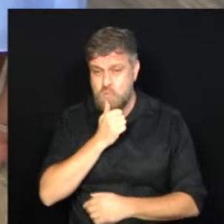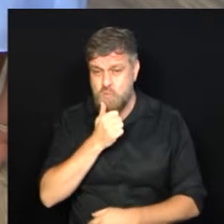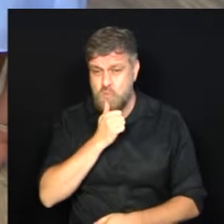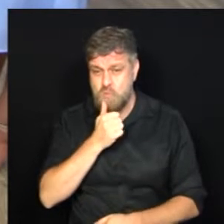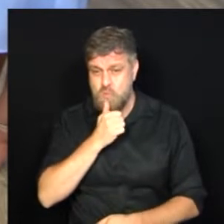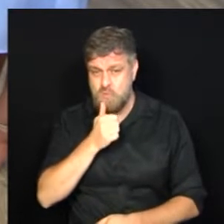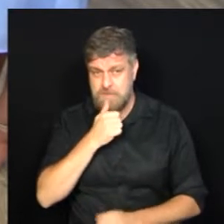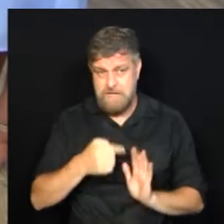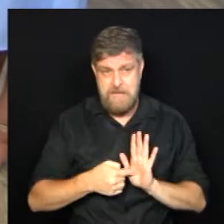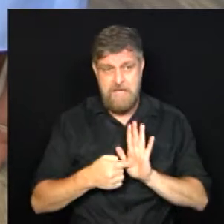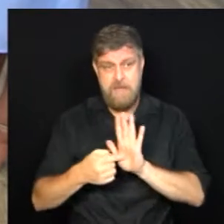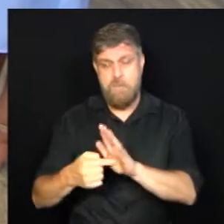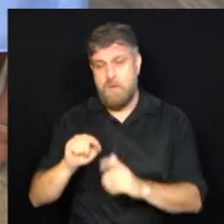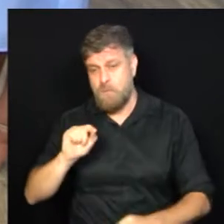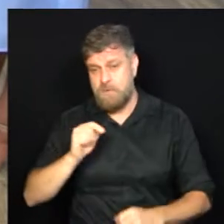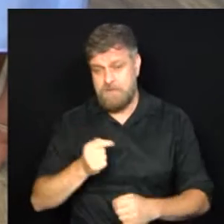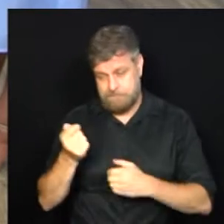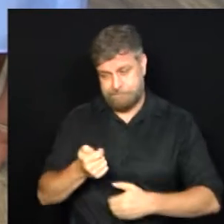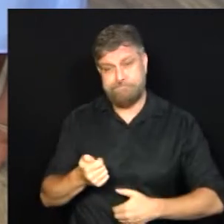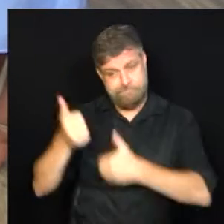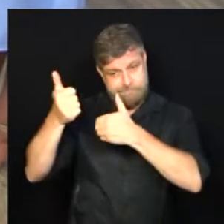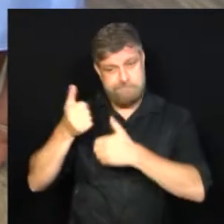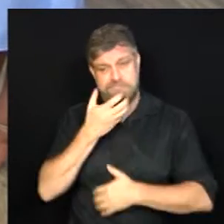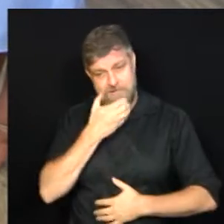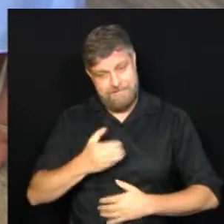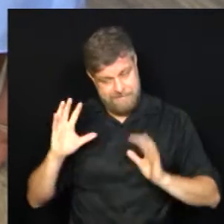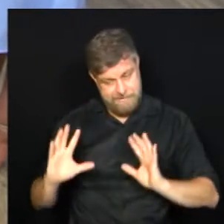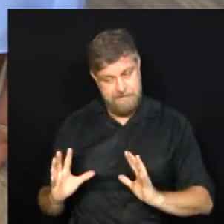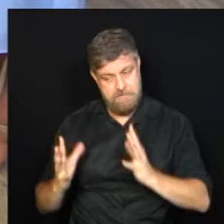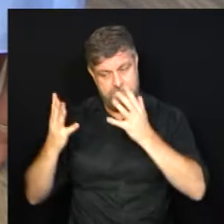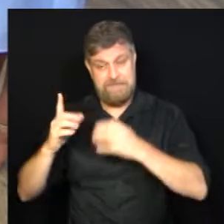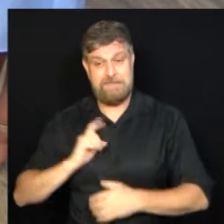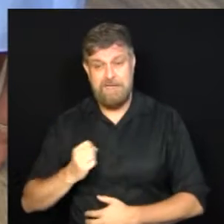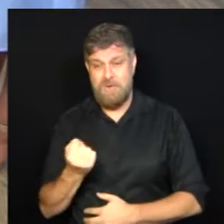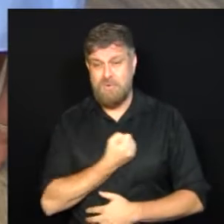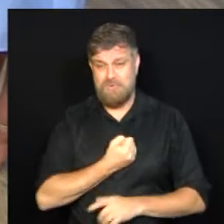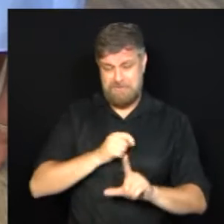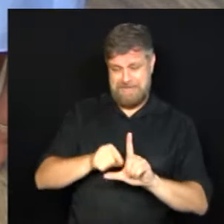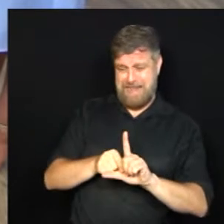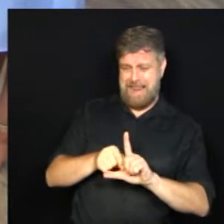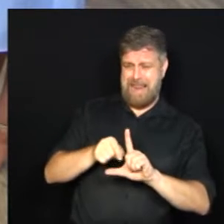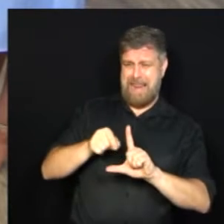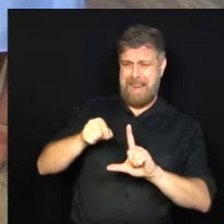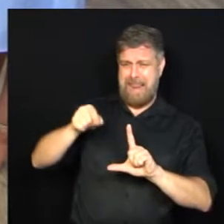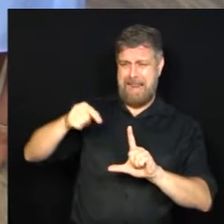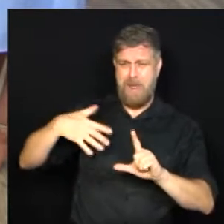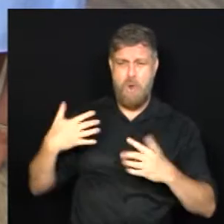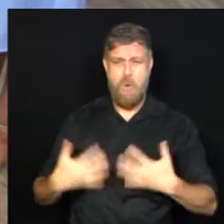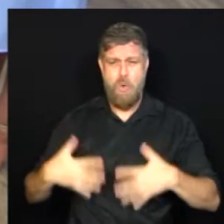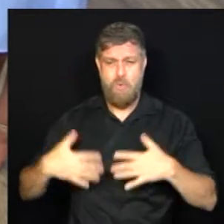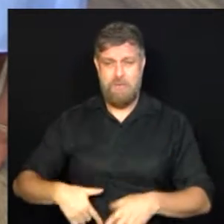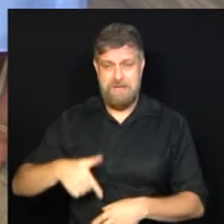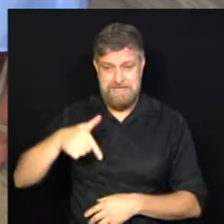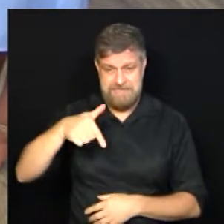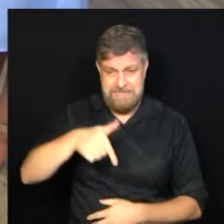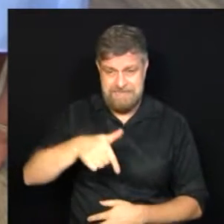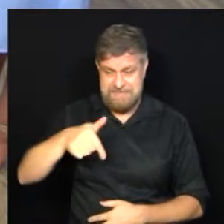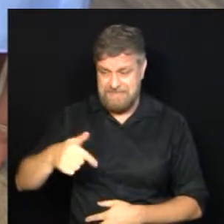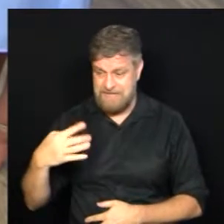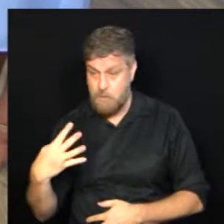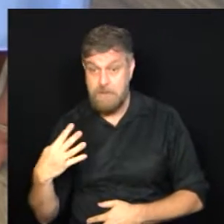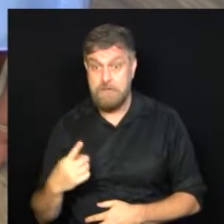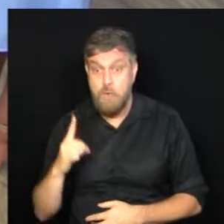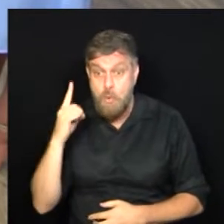um reflexo das festas de fim de ano para a gente ter um número tão alto como esse, 774 casos